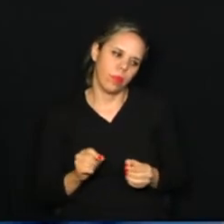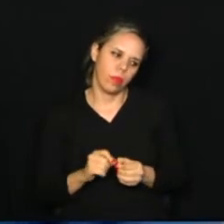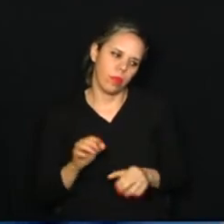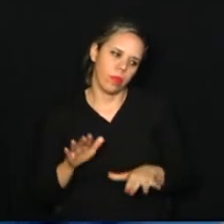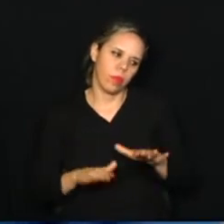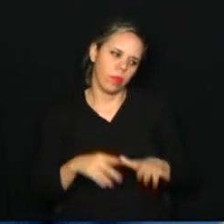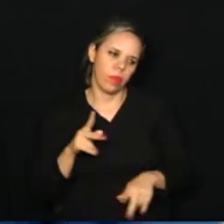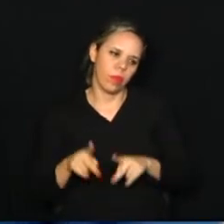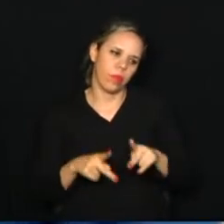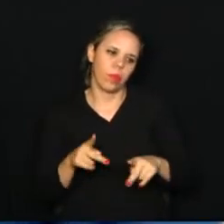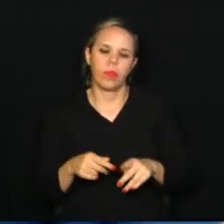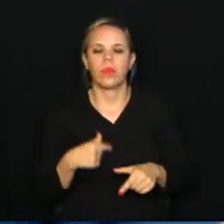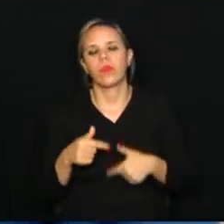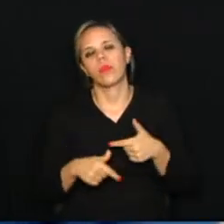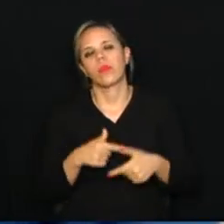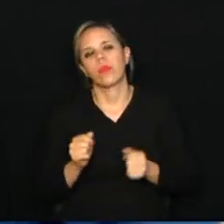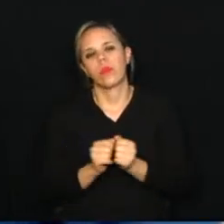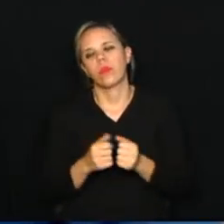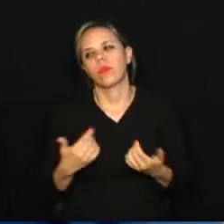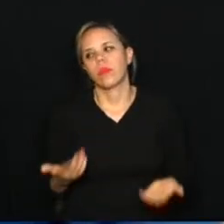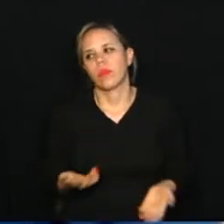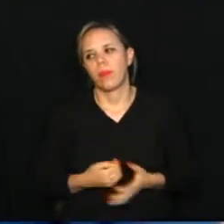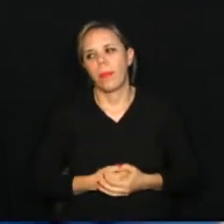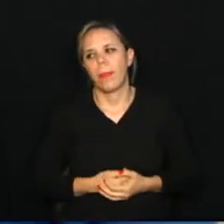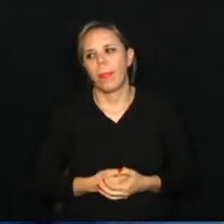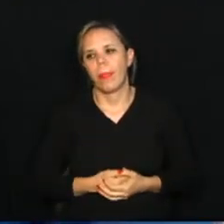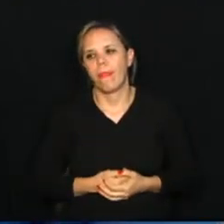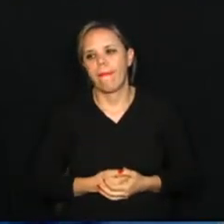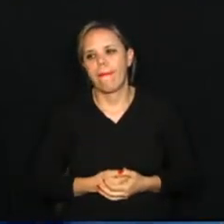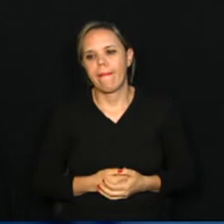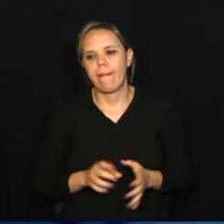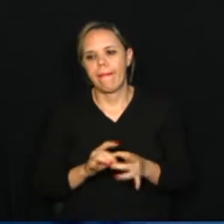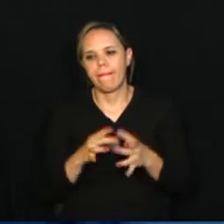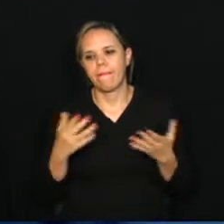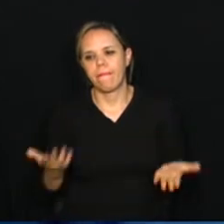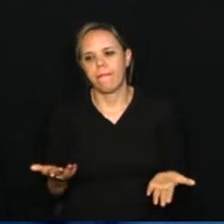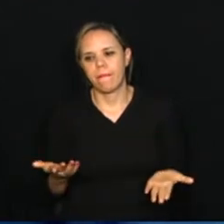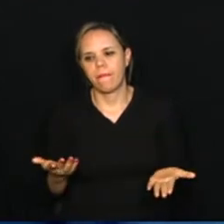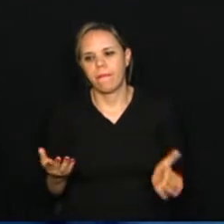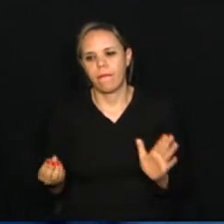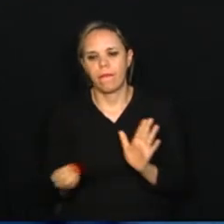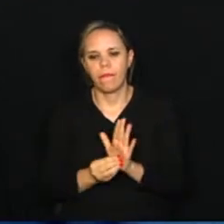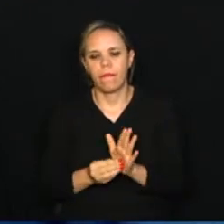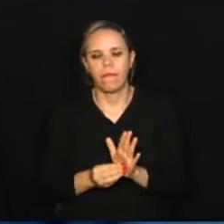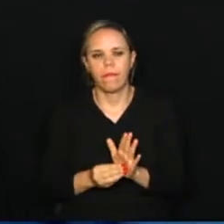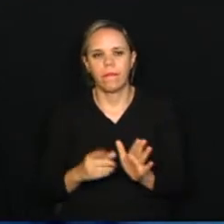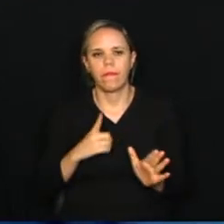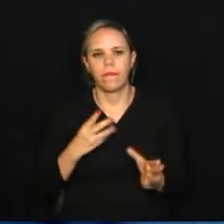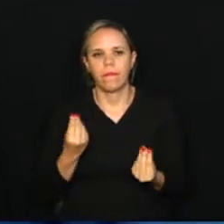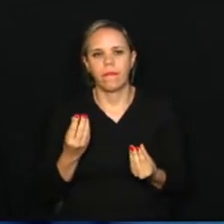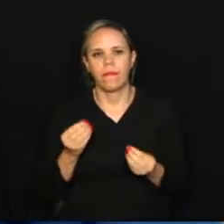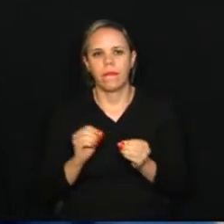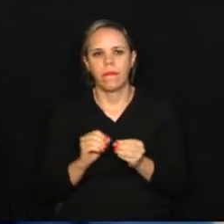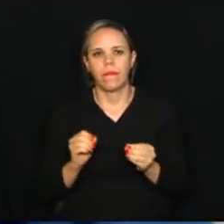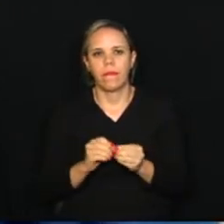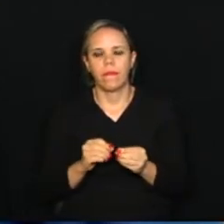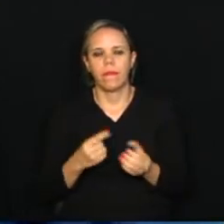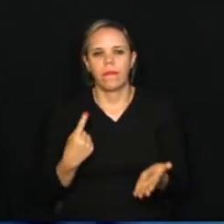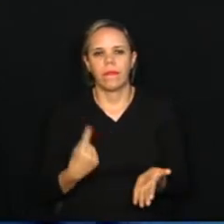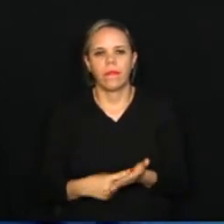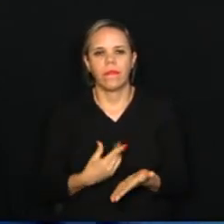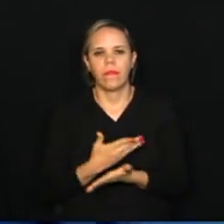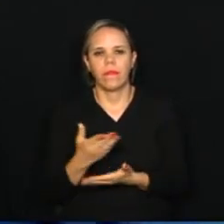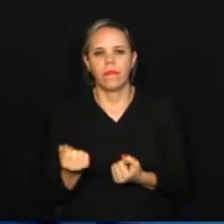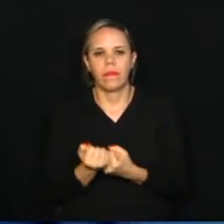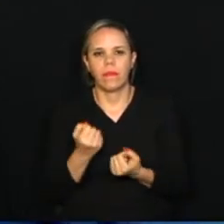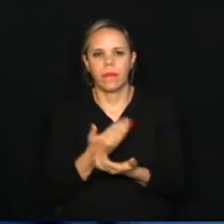por pessoas que trabalham com a gente lá, e deixar isso mais do que registrado. A gente tem muito ainda para fazer e a gente conta muito com o apoio